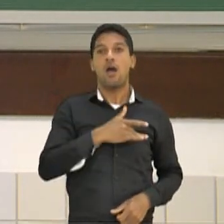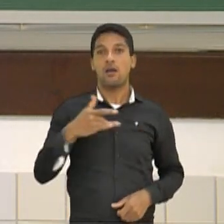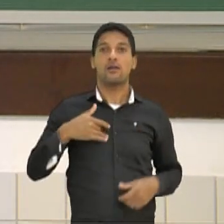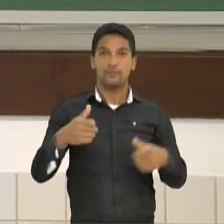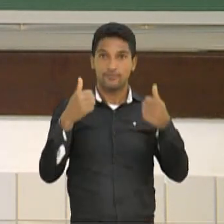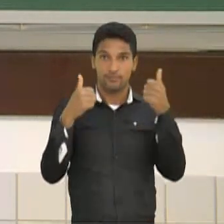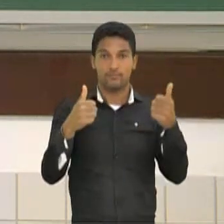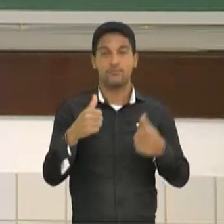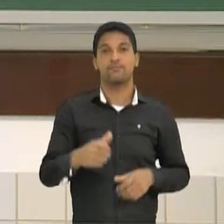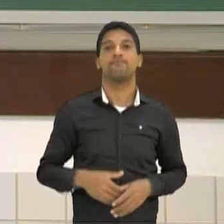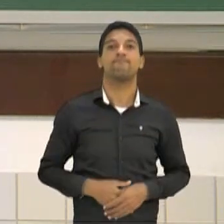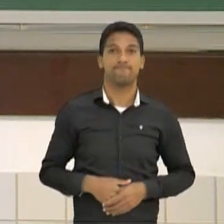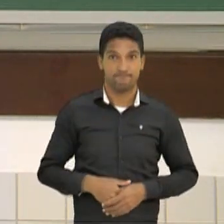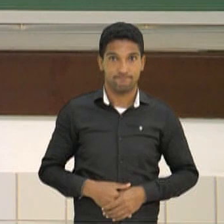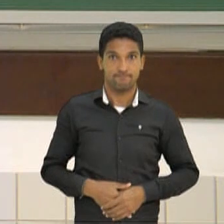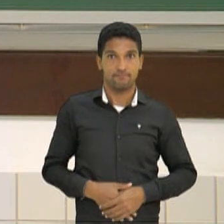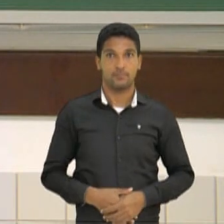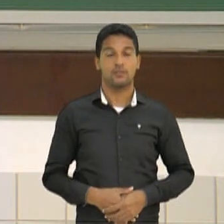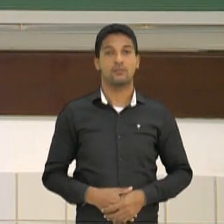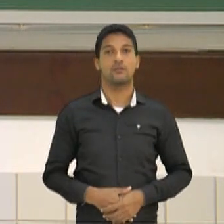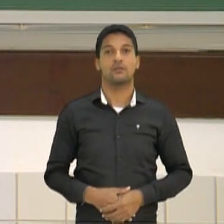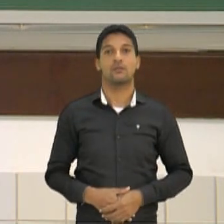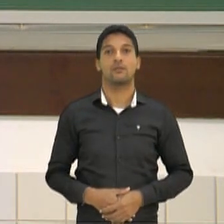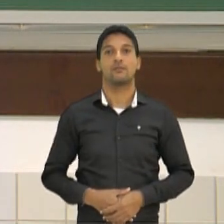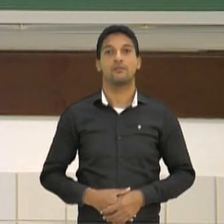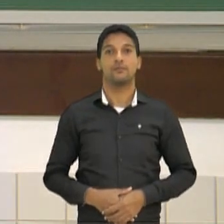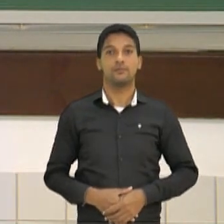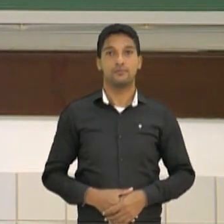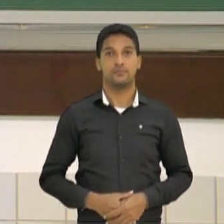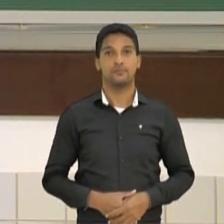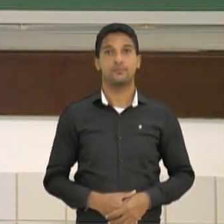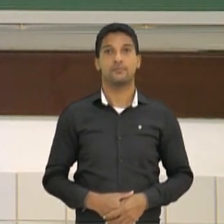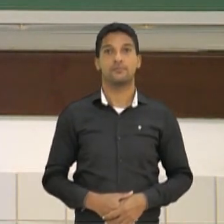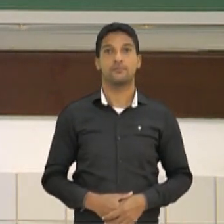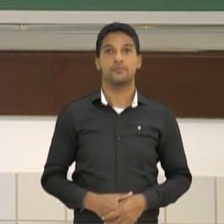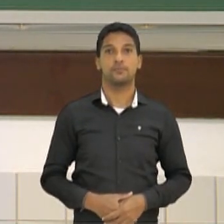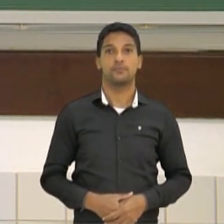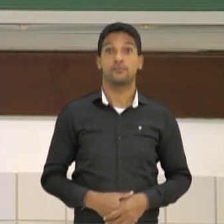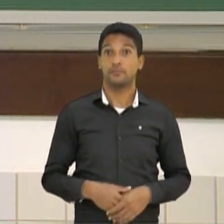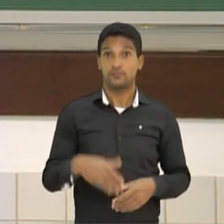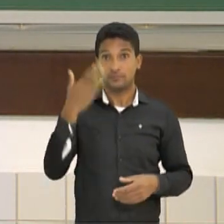com o seu professor através dos canais que são utilizados nas nossas aulas online.